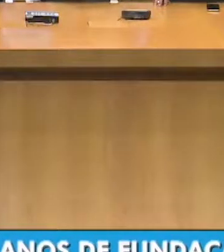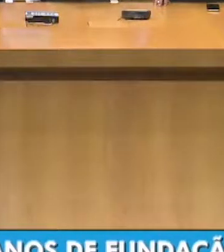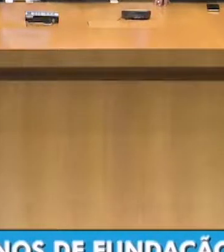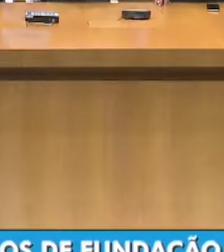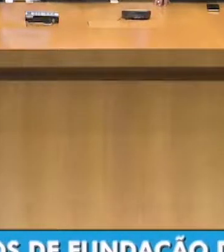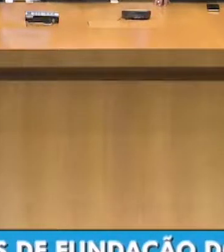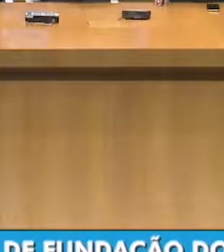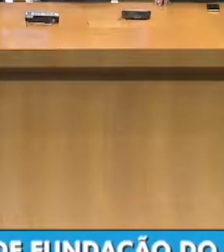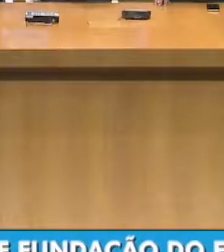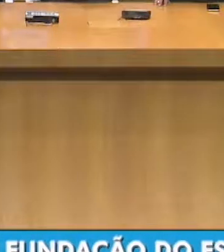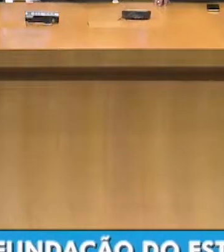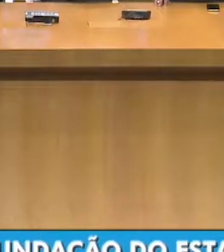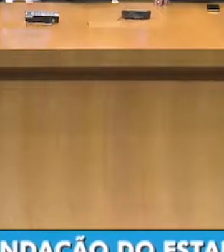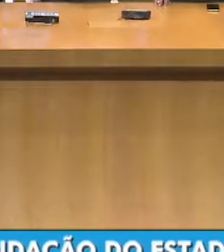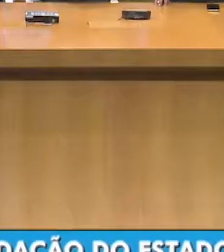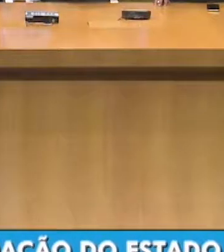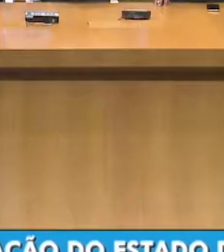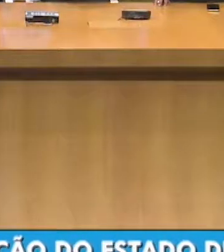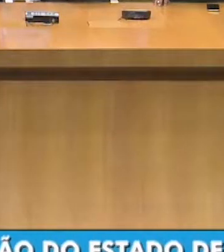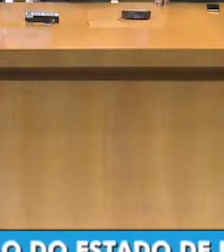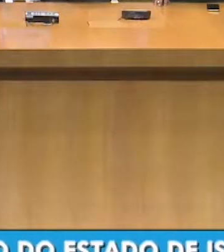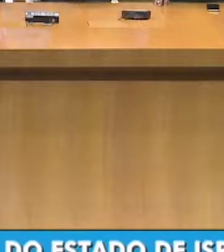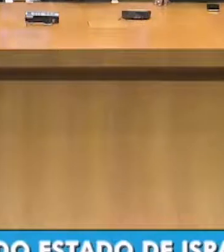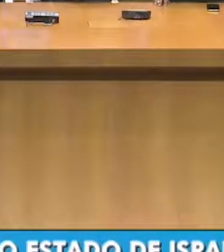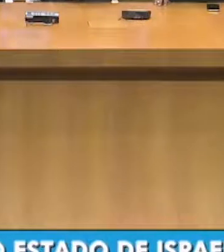be'eretz Tzion